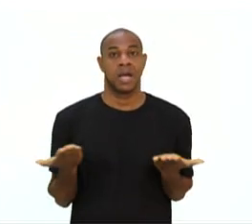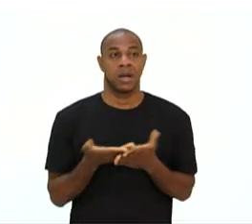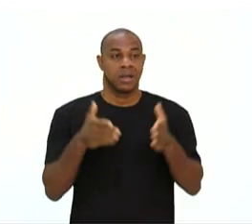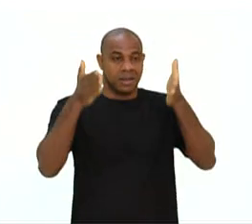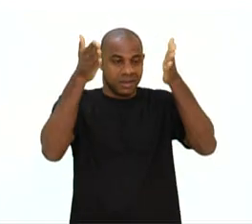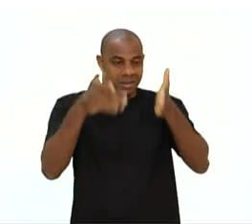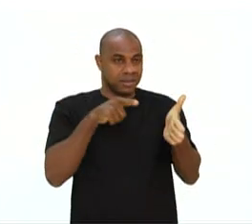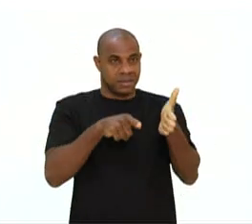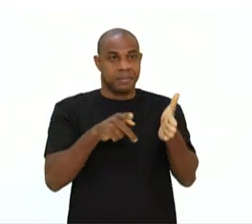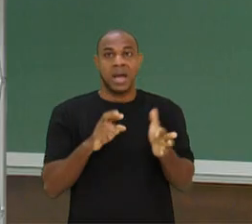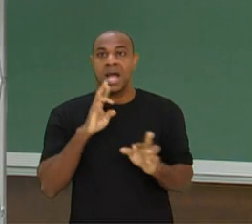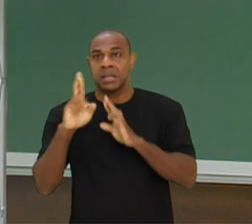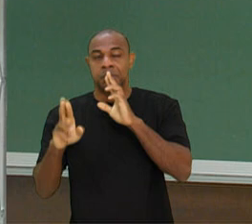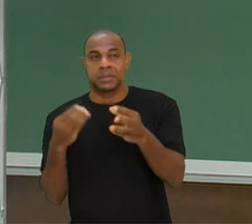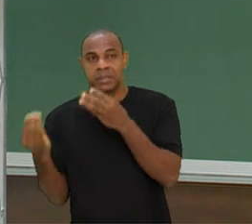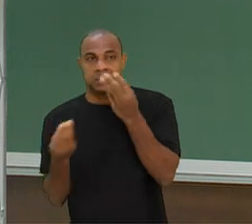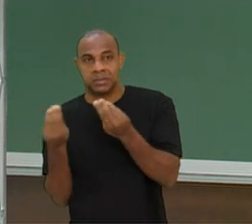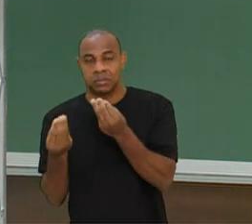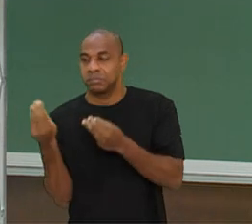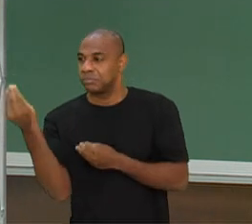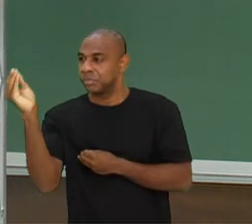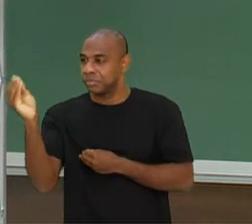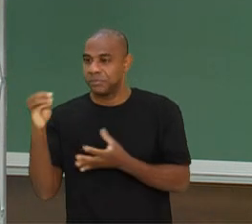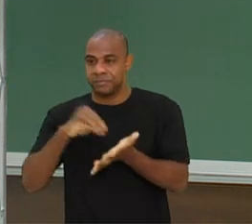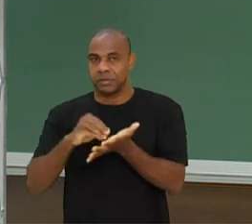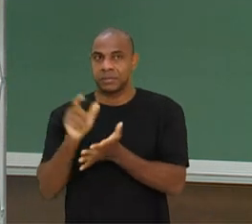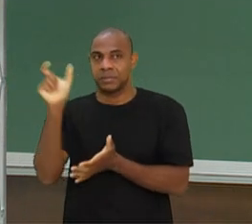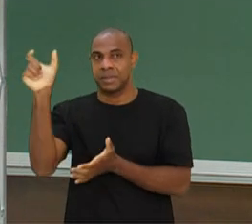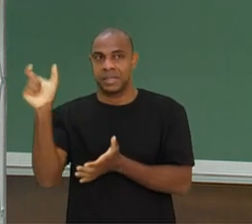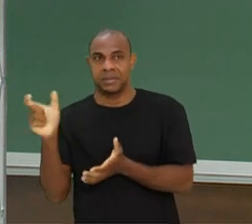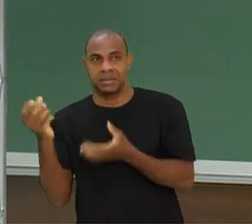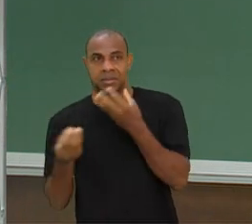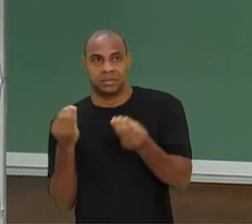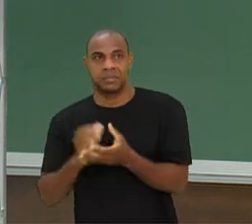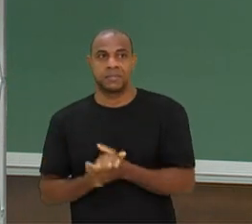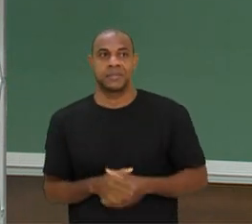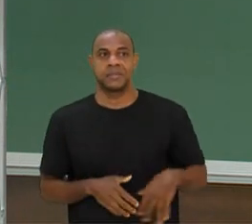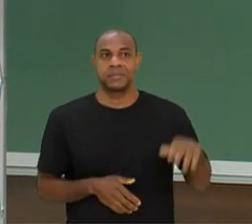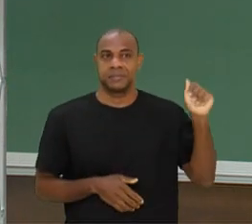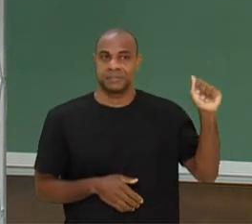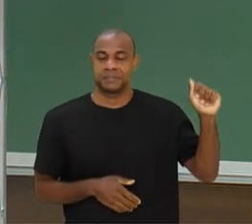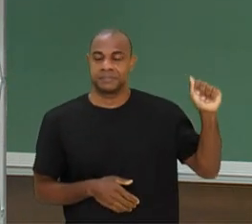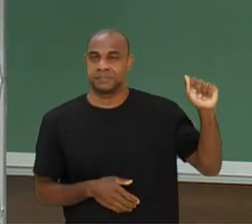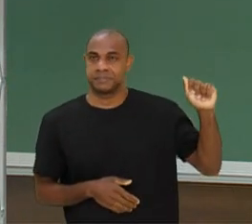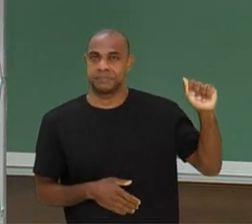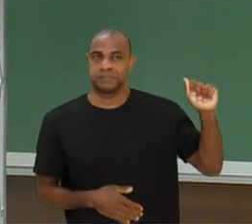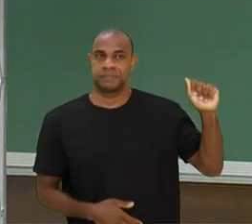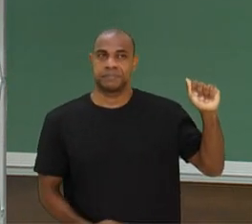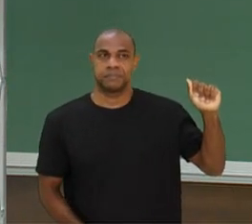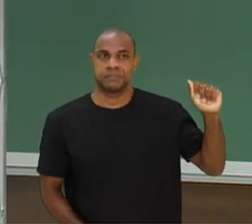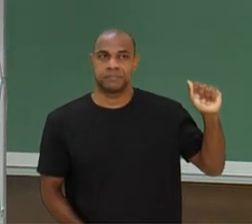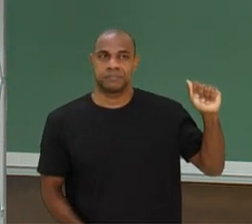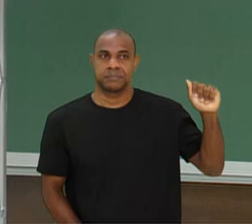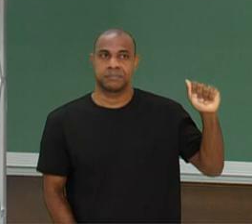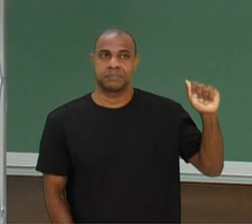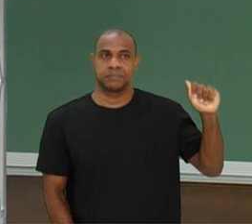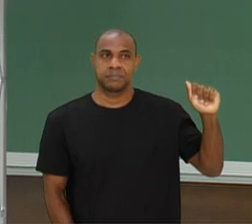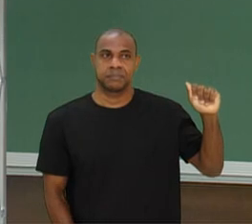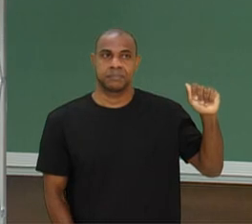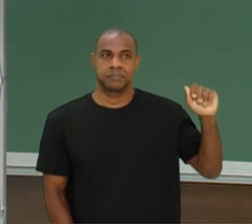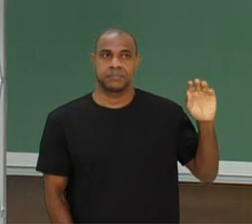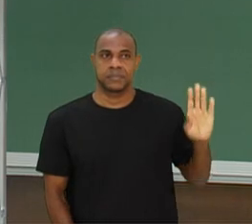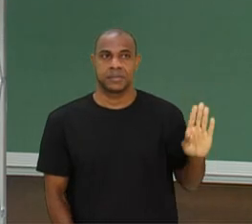fragmento, para responder às nossas questões, I guess you, from me, go home and write a,